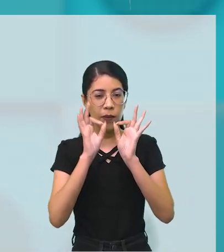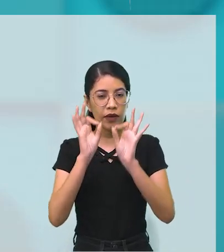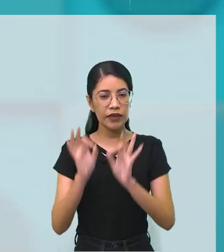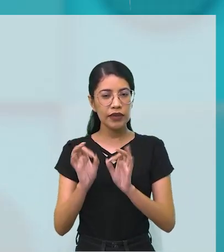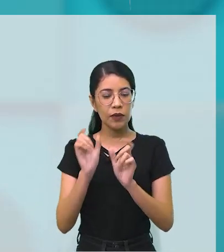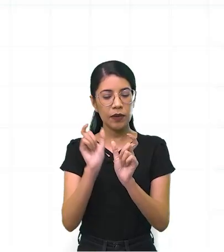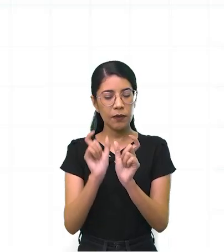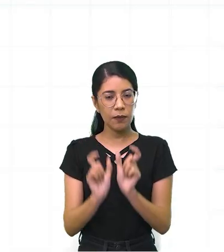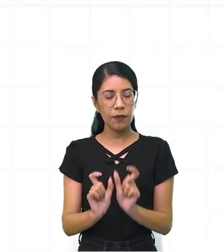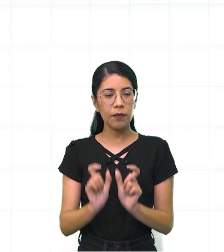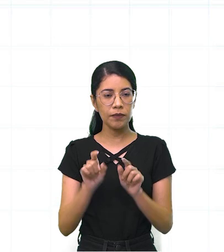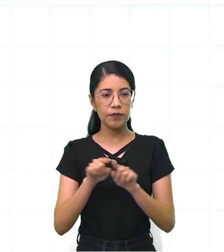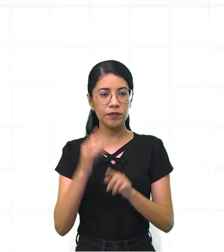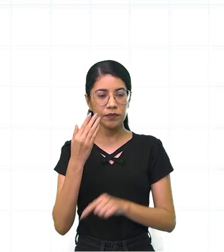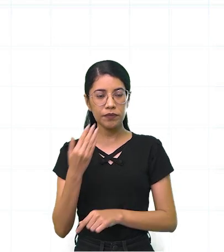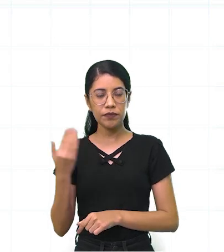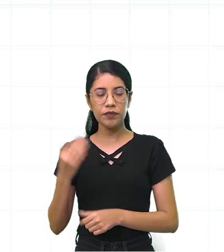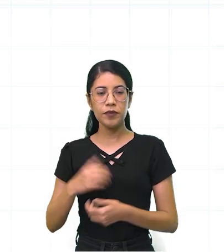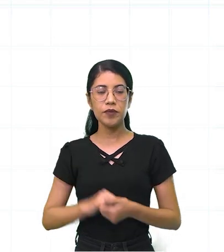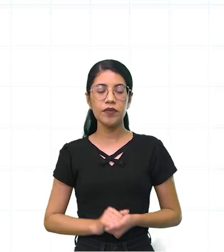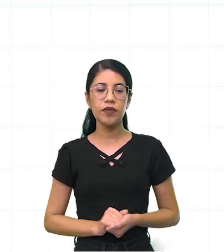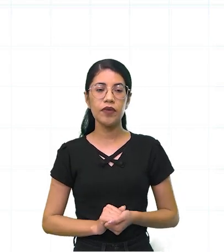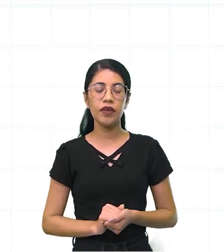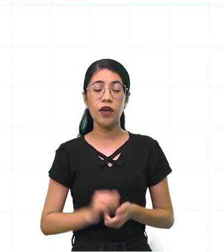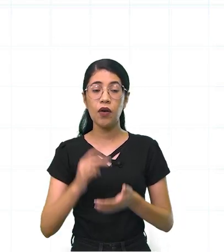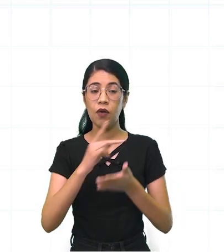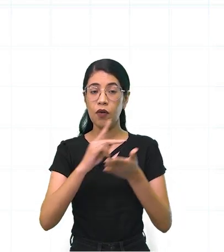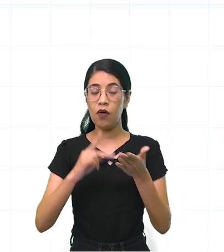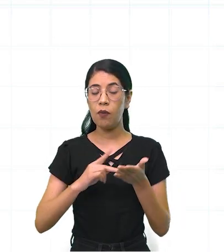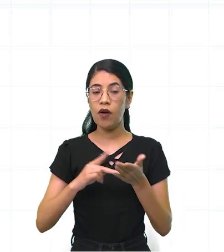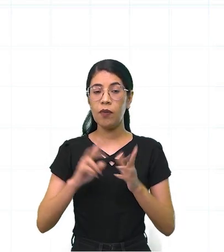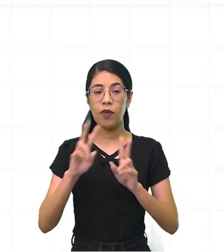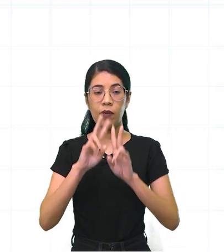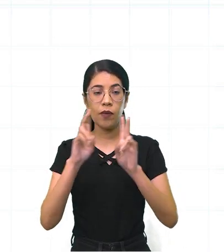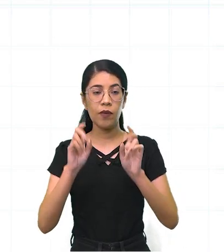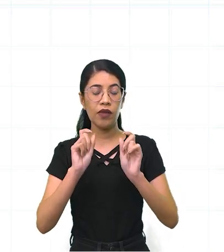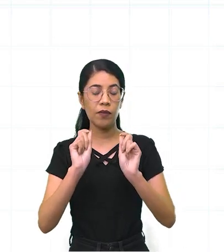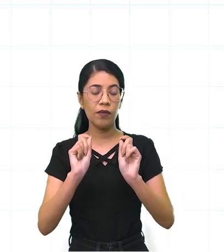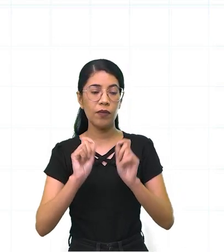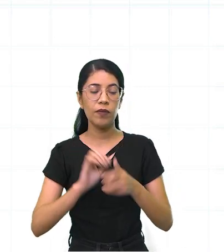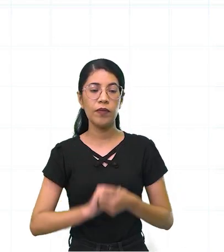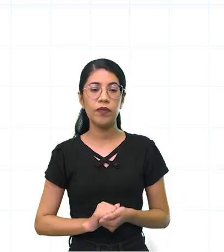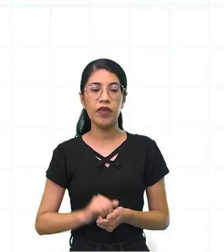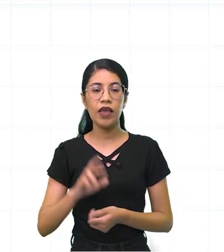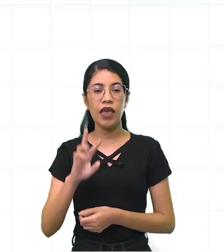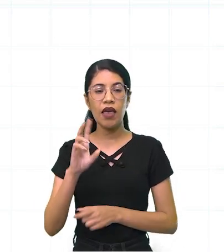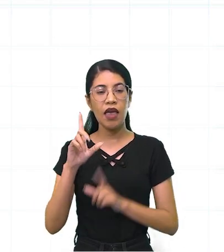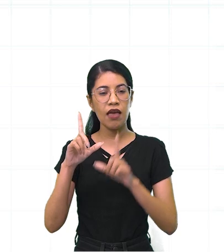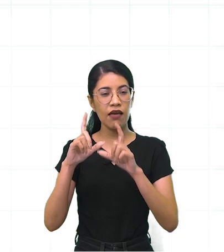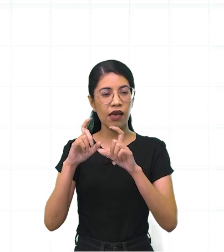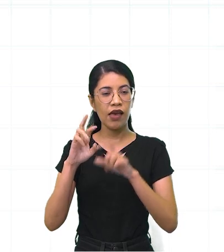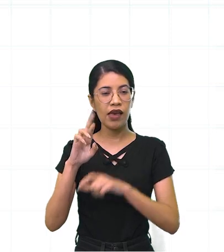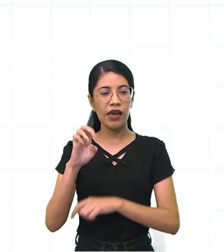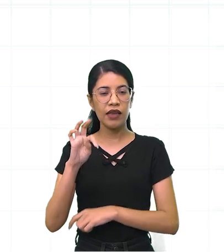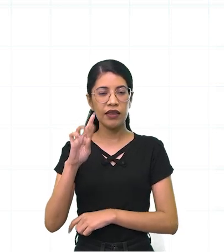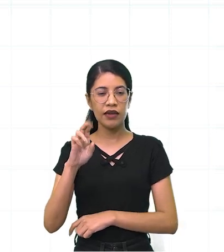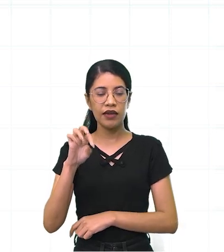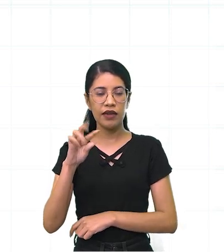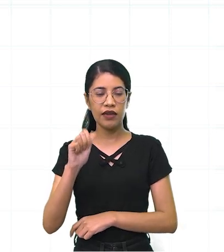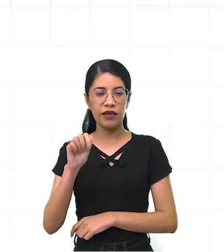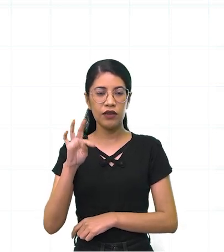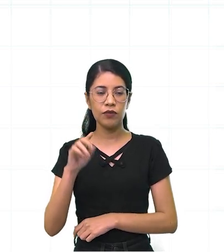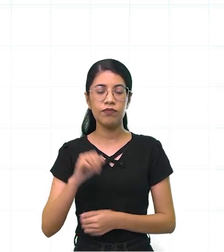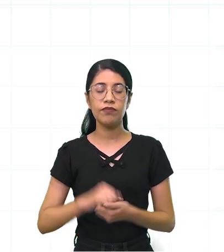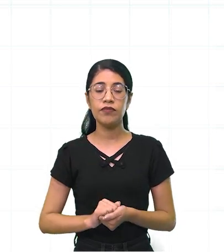nas palavras? Vamos lá. O poema que a gente viu a professora declamando é Retrato. Eu